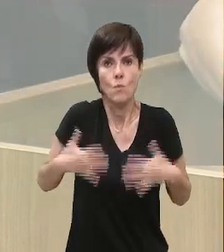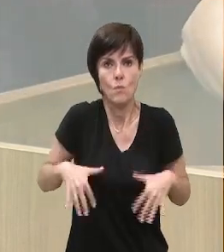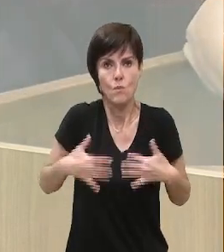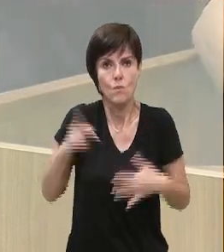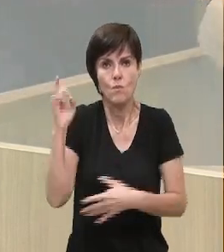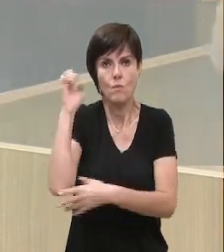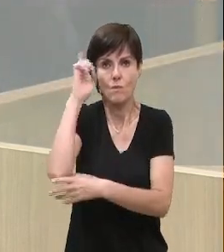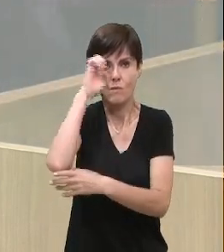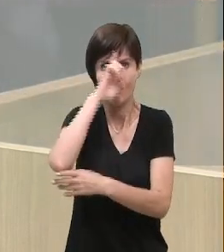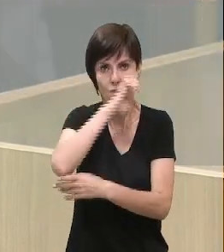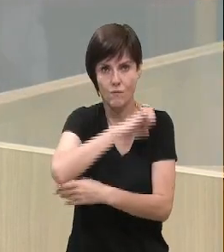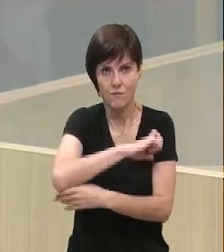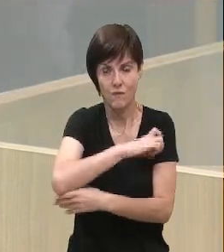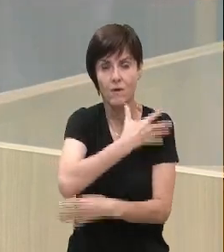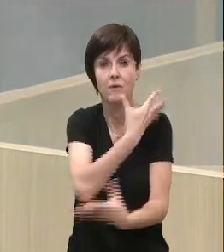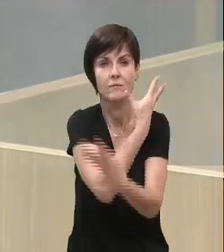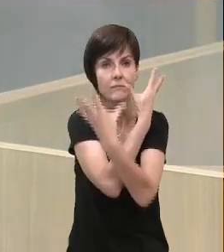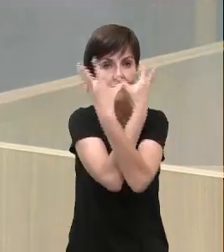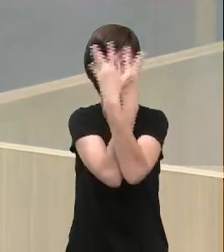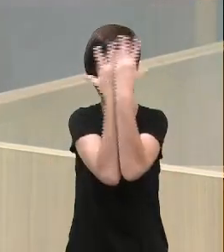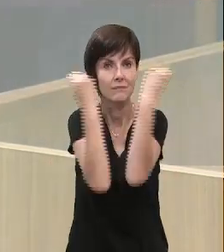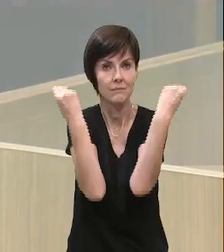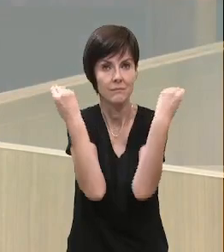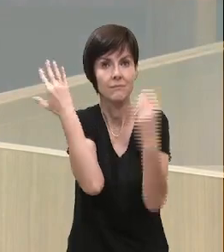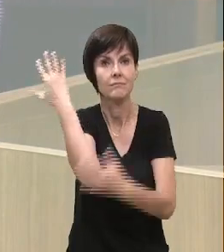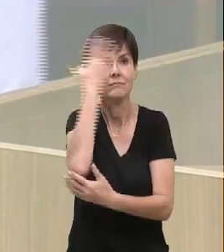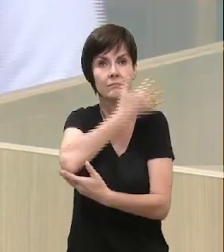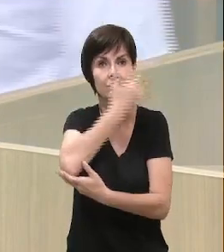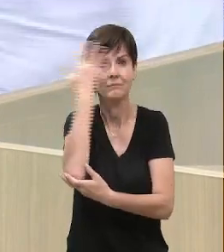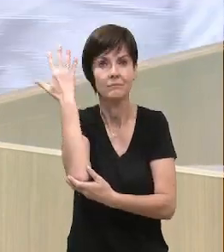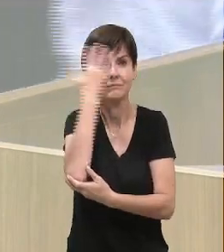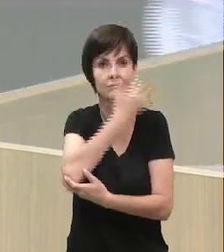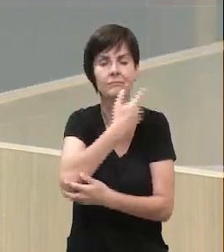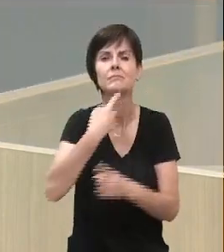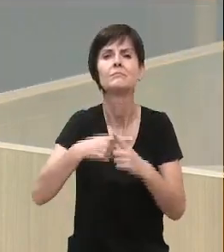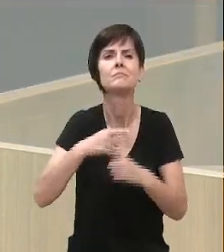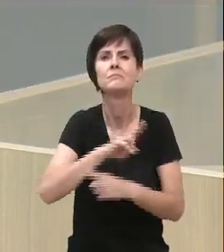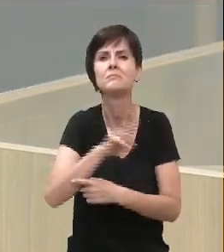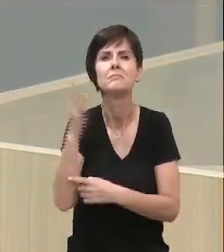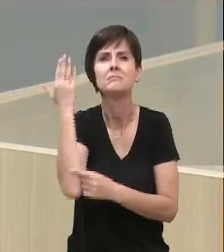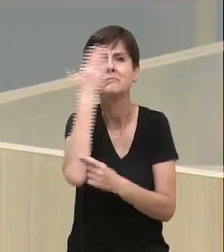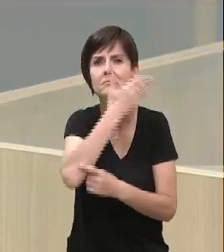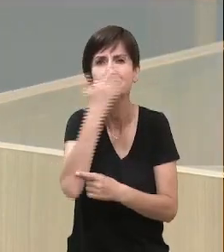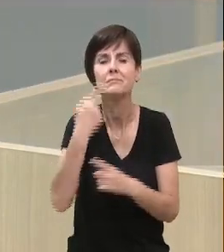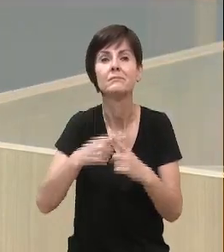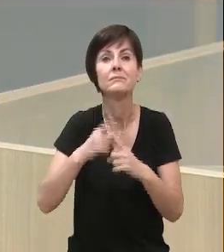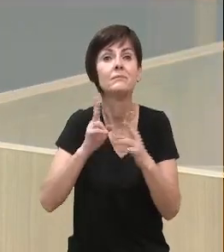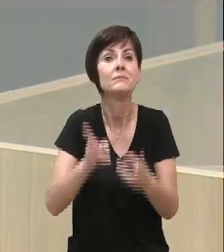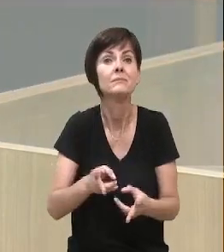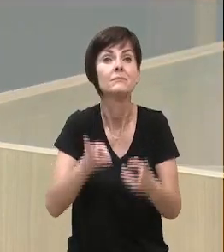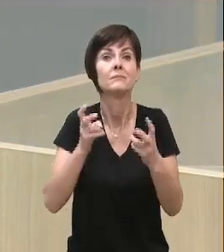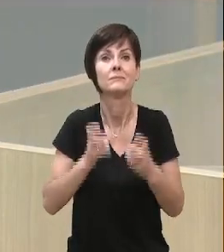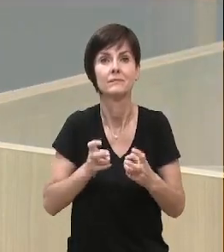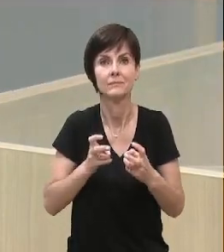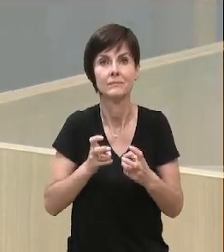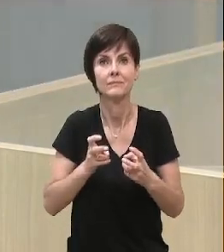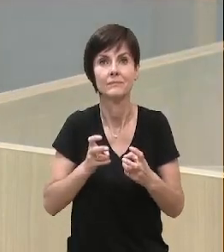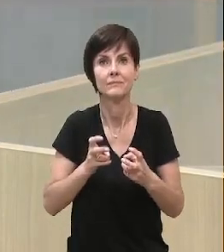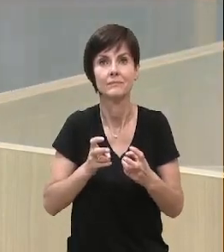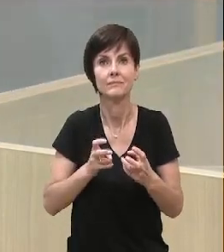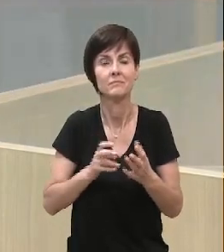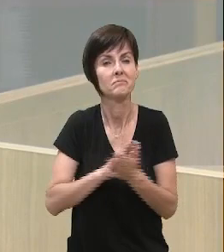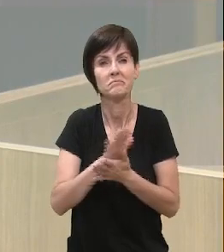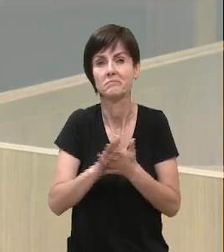árduo e que é um trabalho, por que se chama invisível? Porque ele só é percebido quando ele não